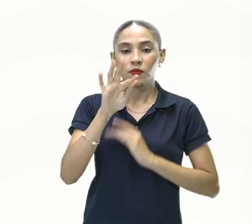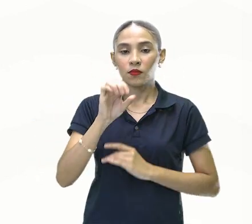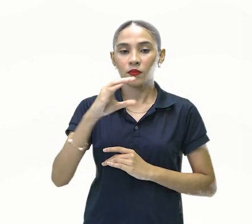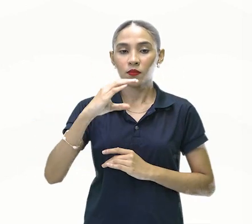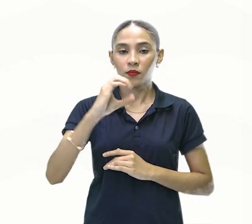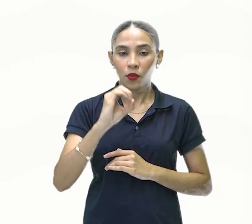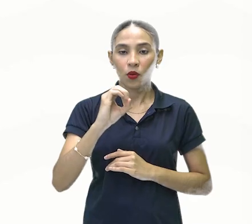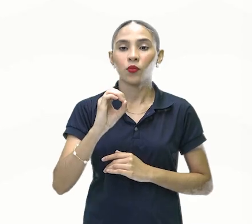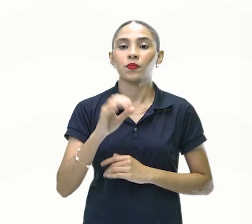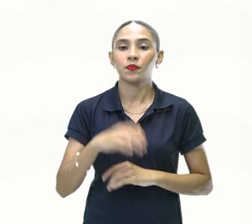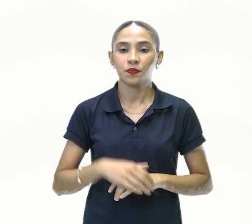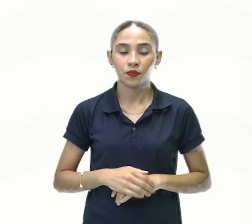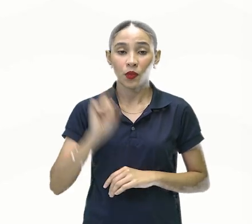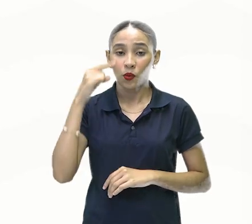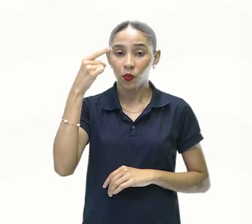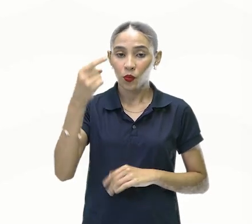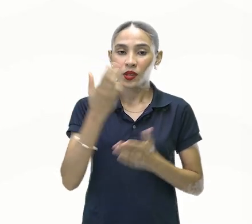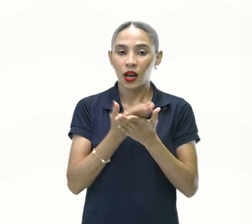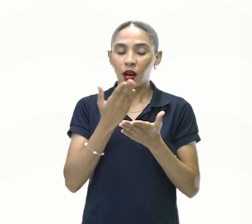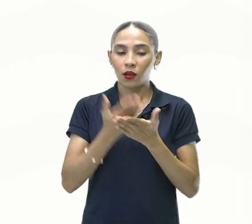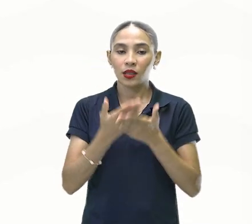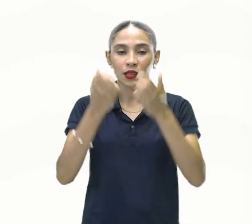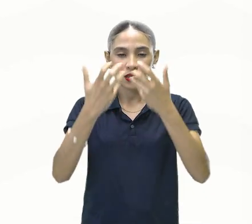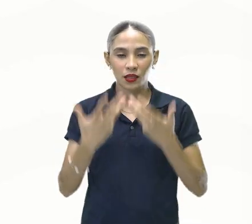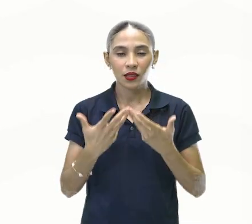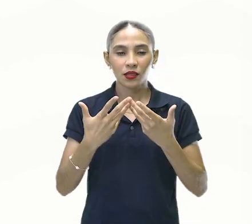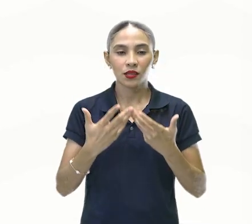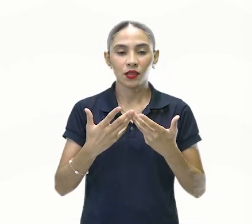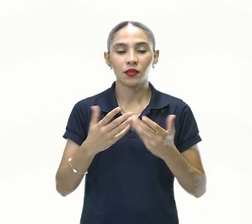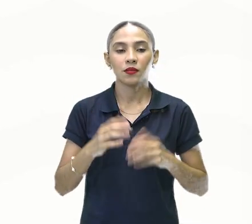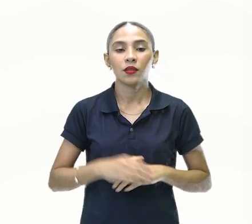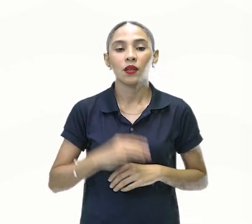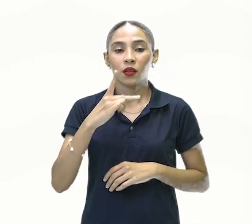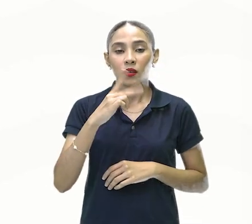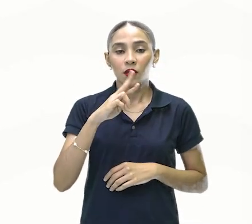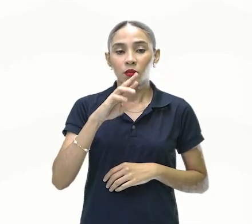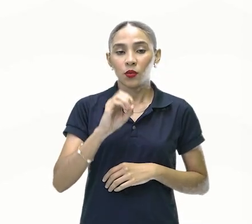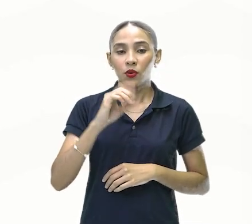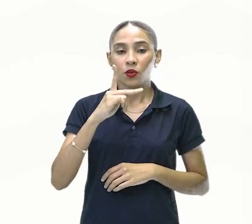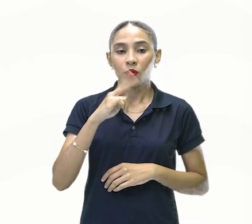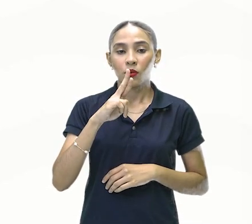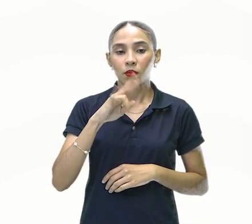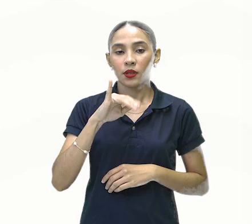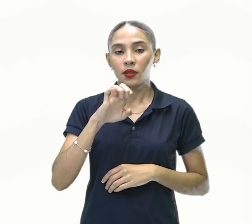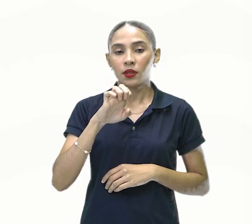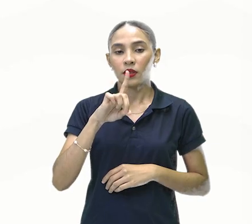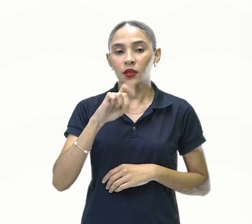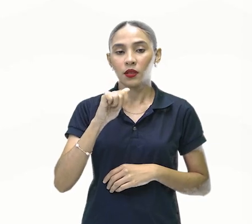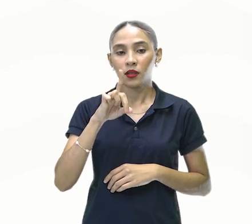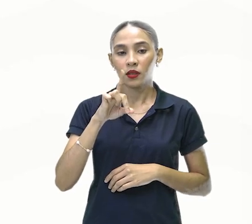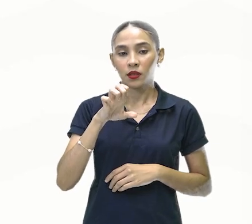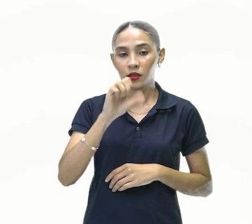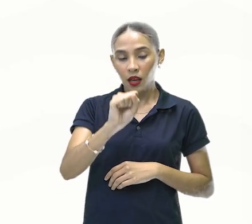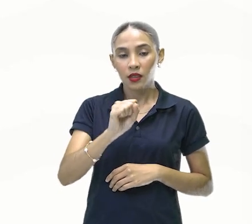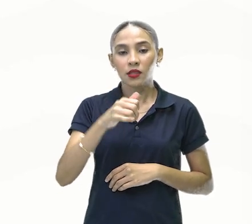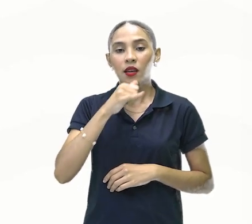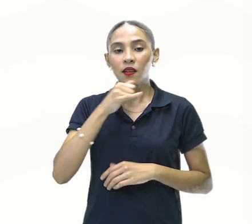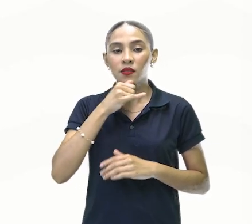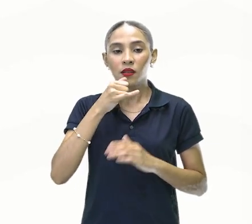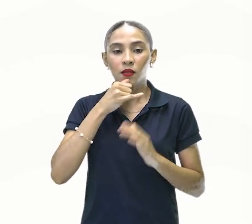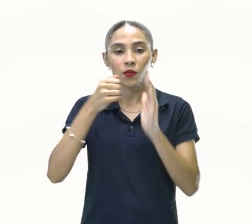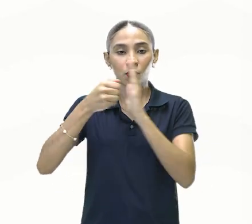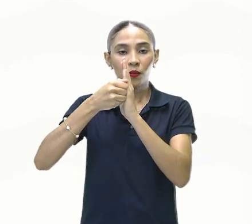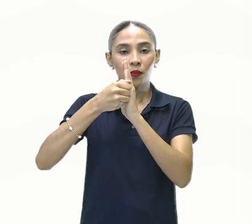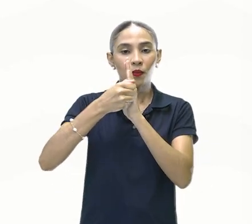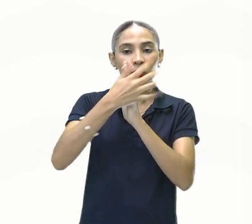gente saber as propriedades da lente ainda numa próxima aula. Mas olha só, olha o comportamento dos raios. Divergente,